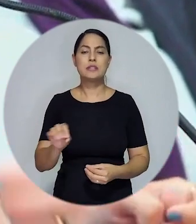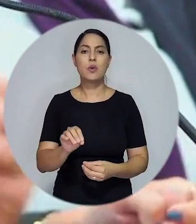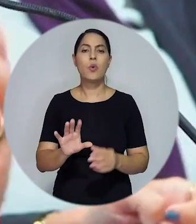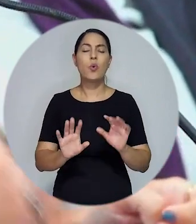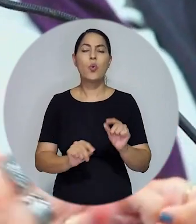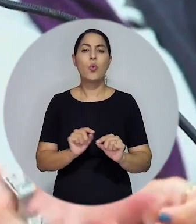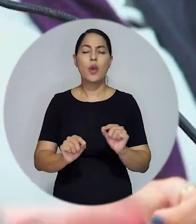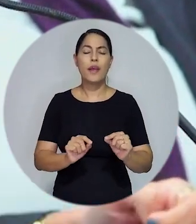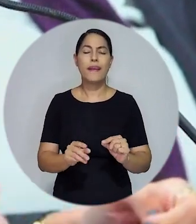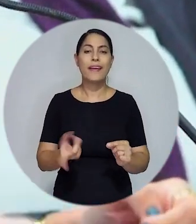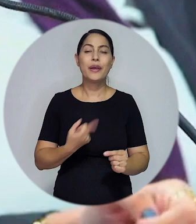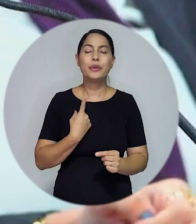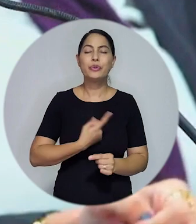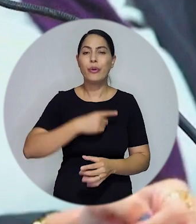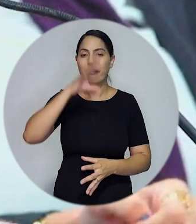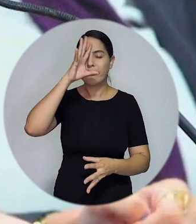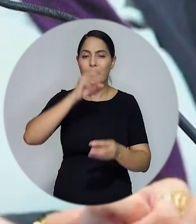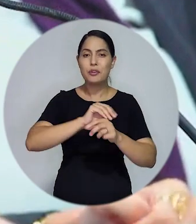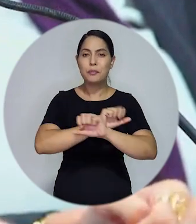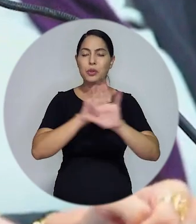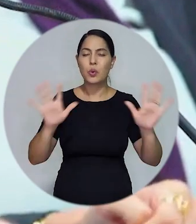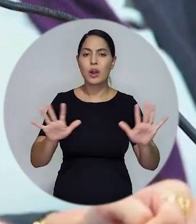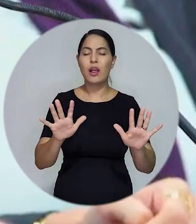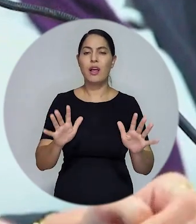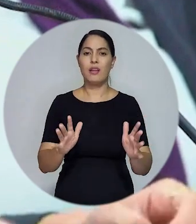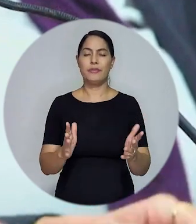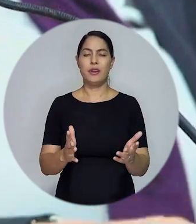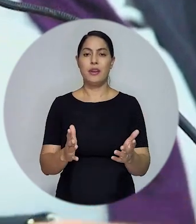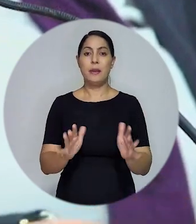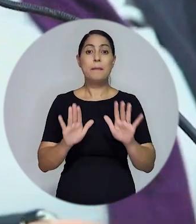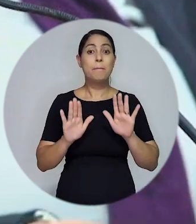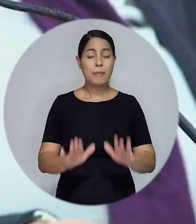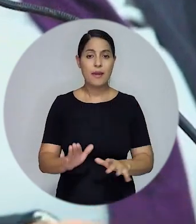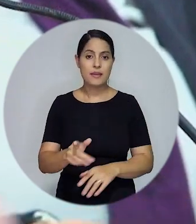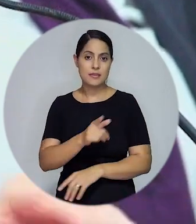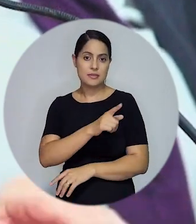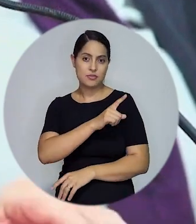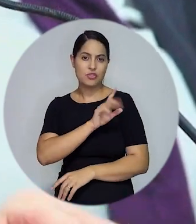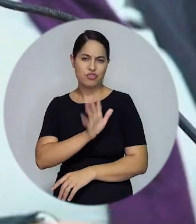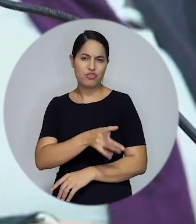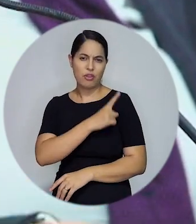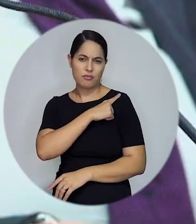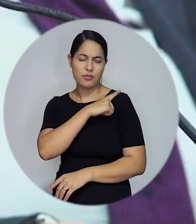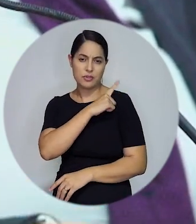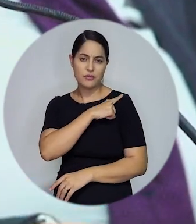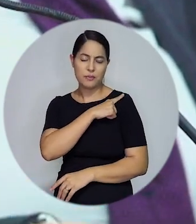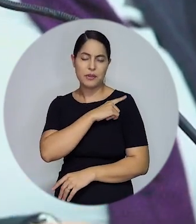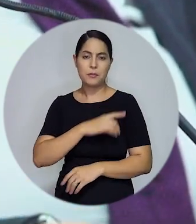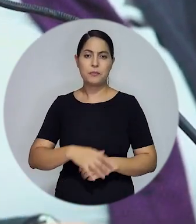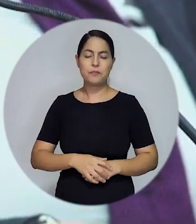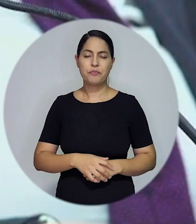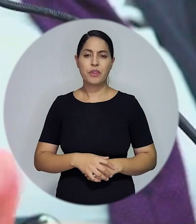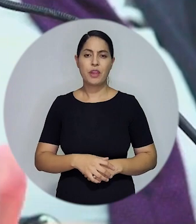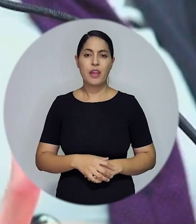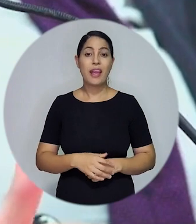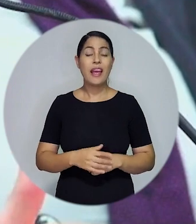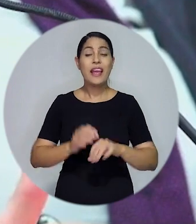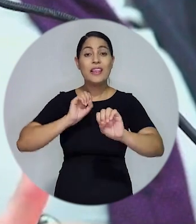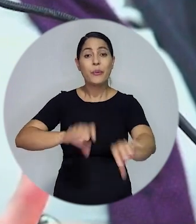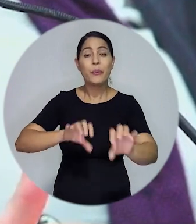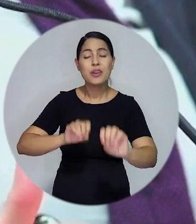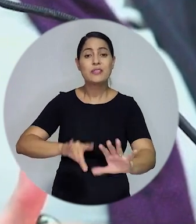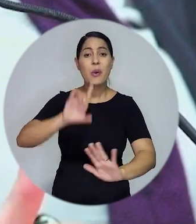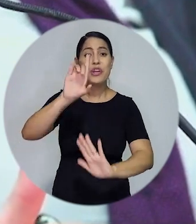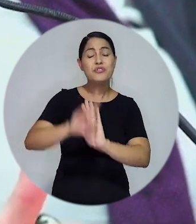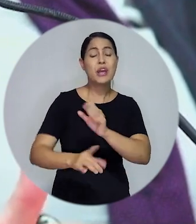por se discutir, por ter de uma forma transversal, mas no ensino fundamental já, a educação sobre